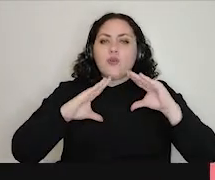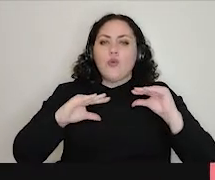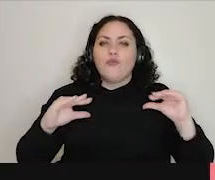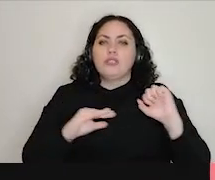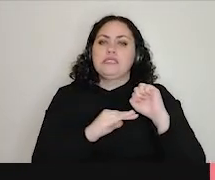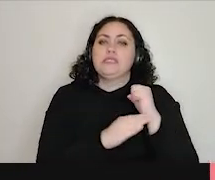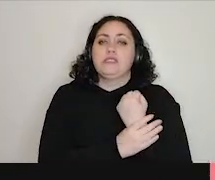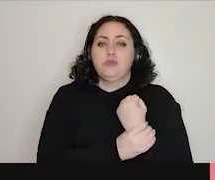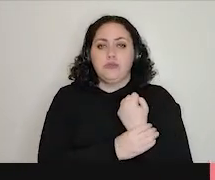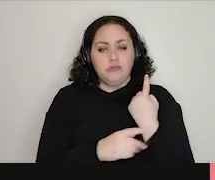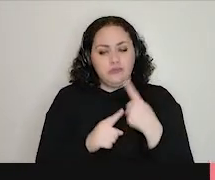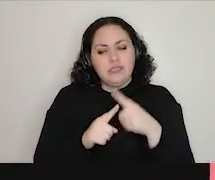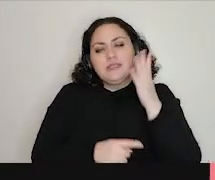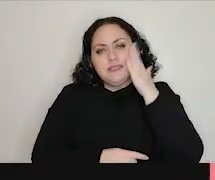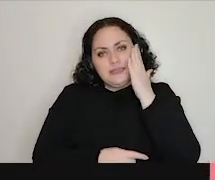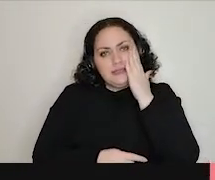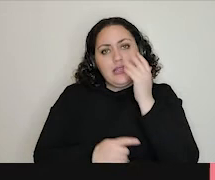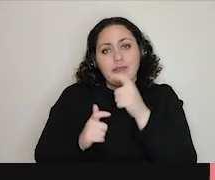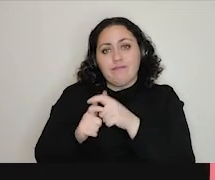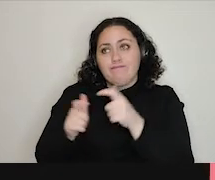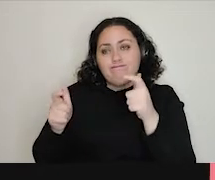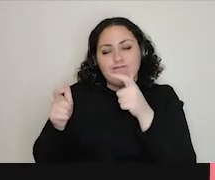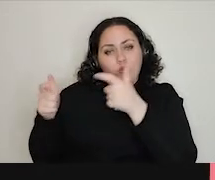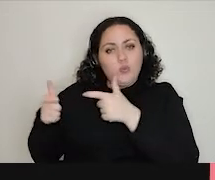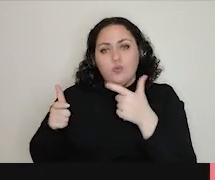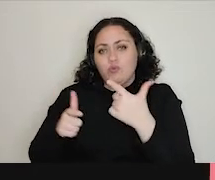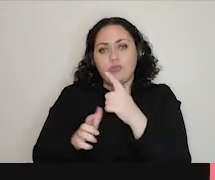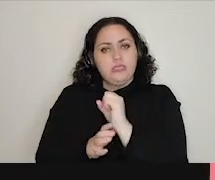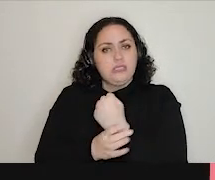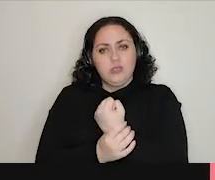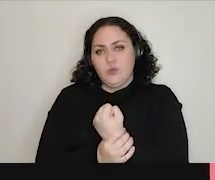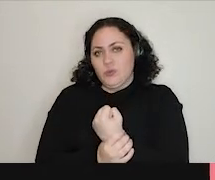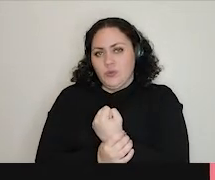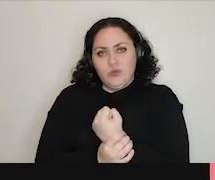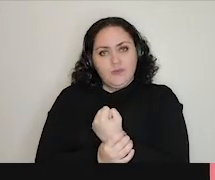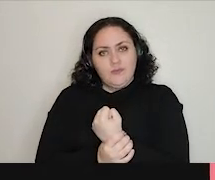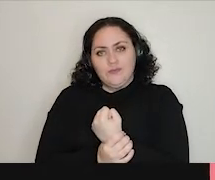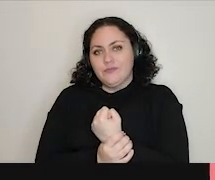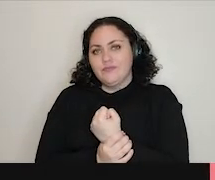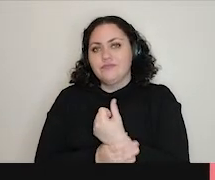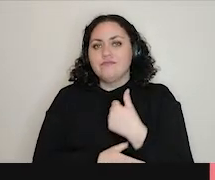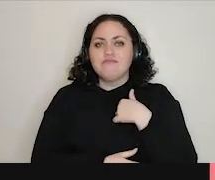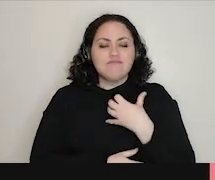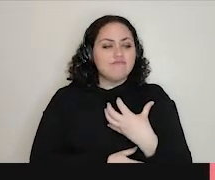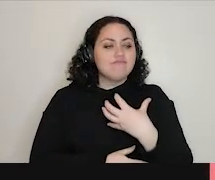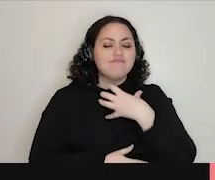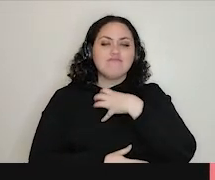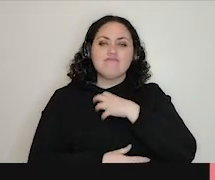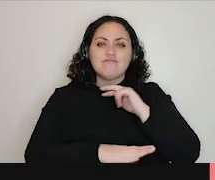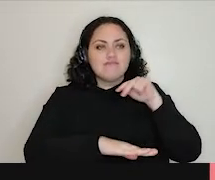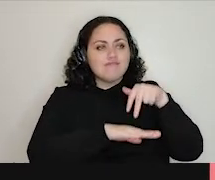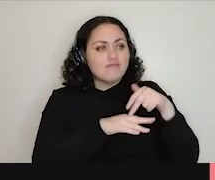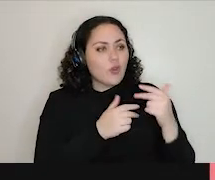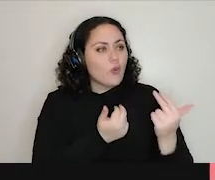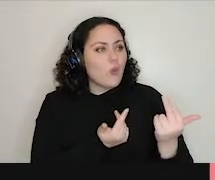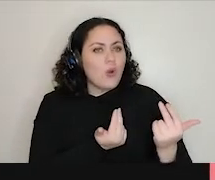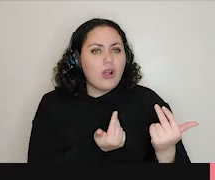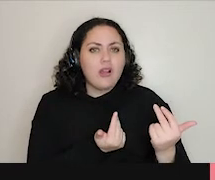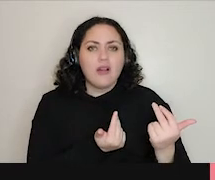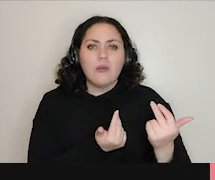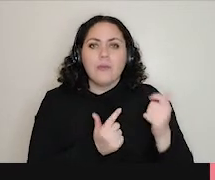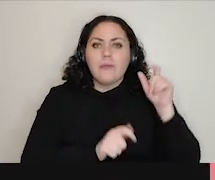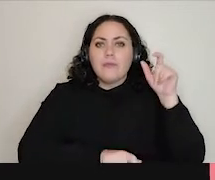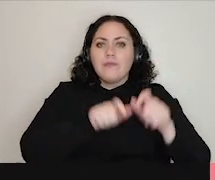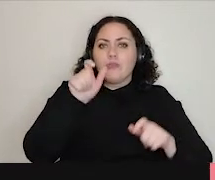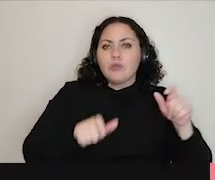muitos espaços não são seguros, é a gente visualizar que ter pessoas, ter pares, pessoas que existem e